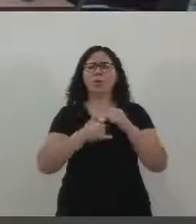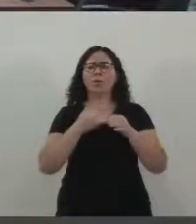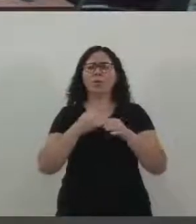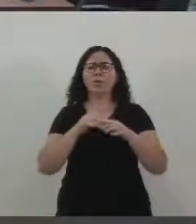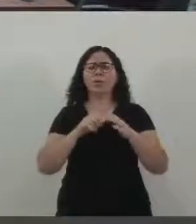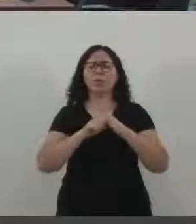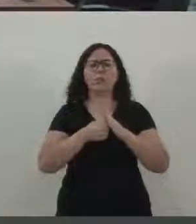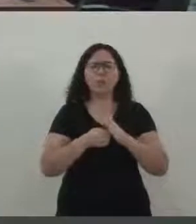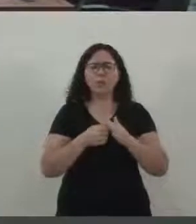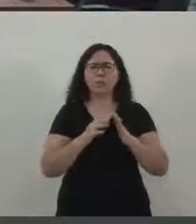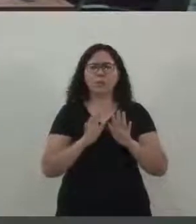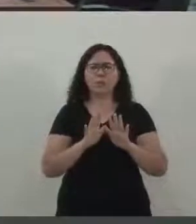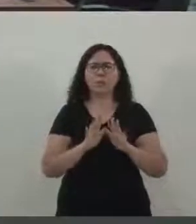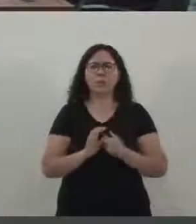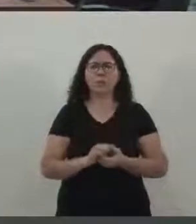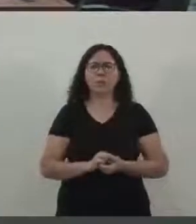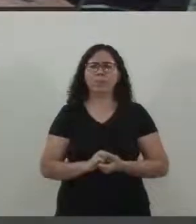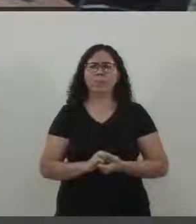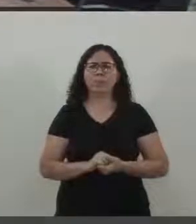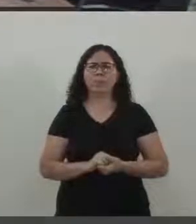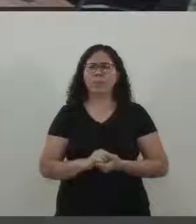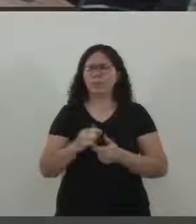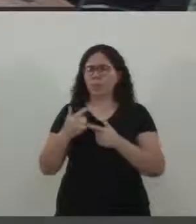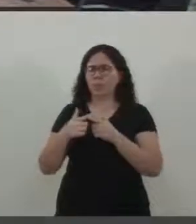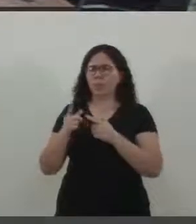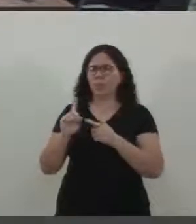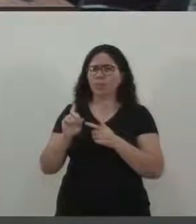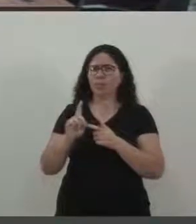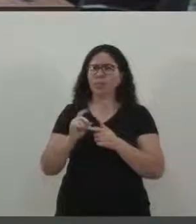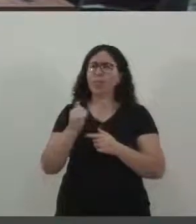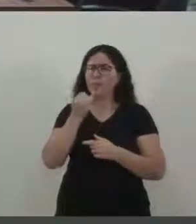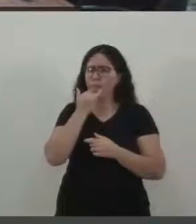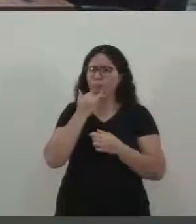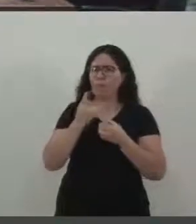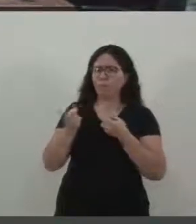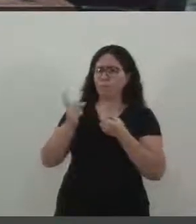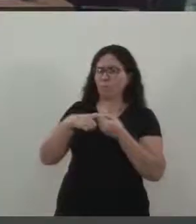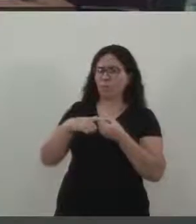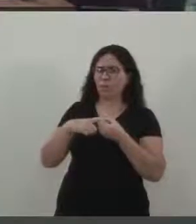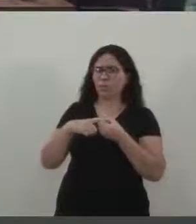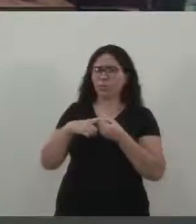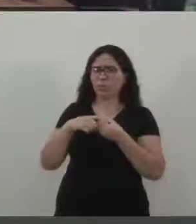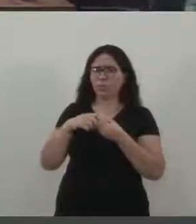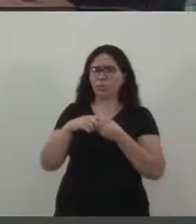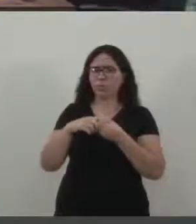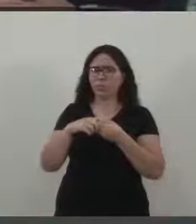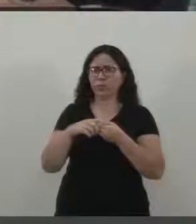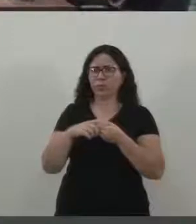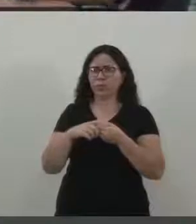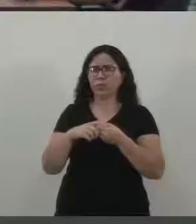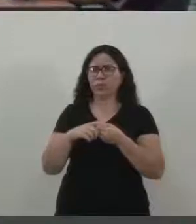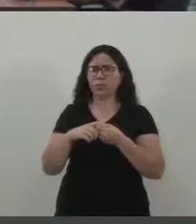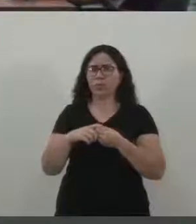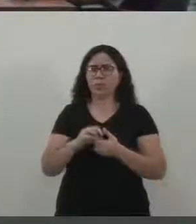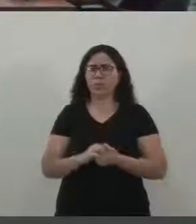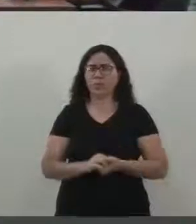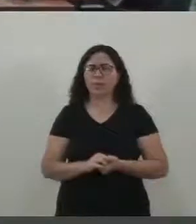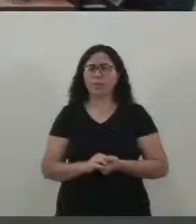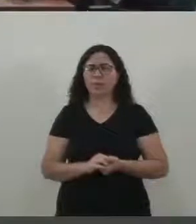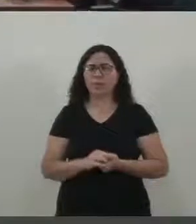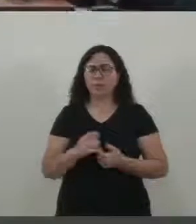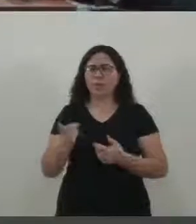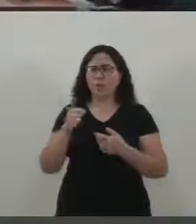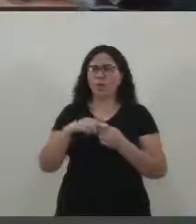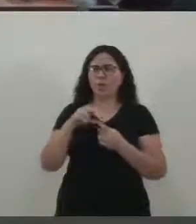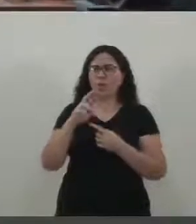Rodrigo. Tá. Sem problema. Perdão. Quer que chame? Não, desculpa, foi aqui mesmo o problema. Tá, com a